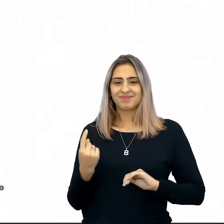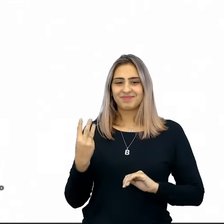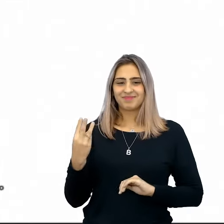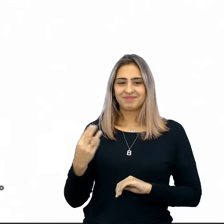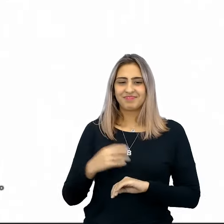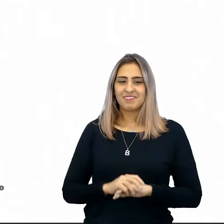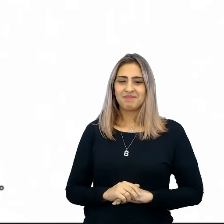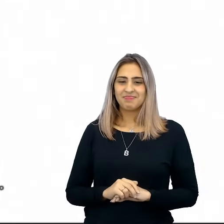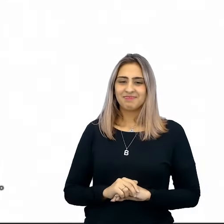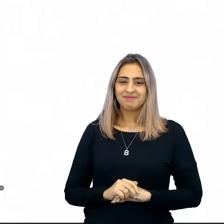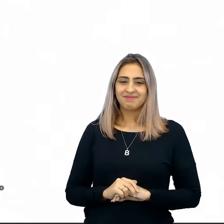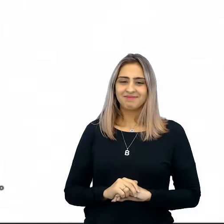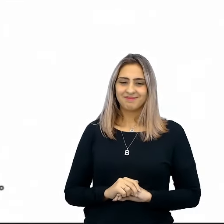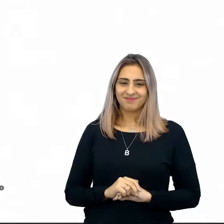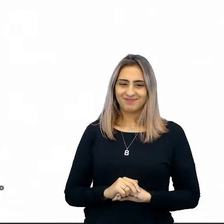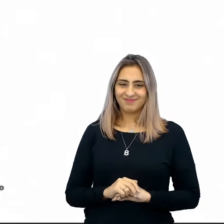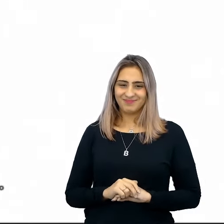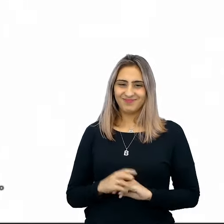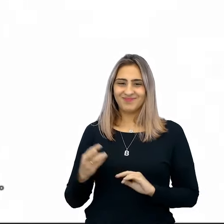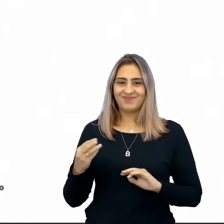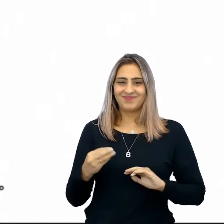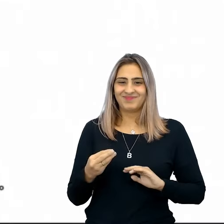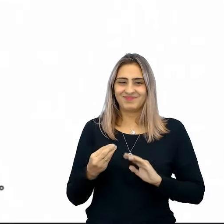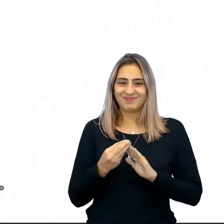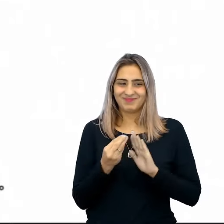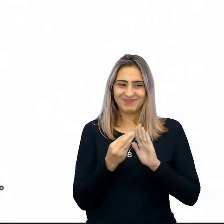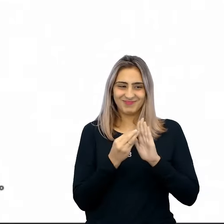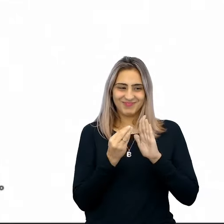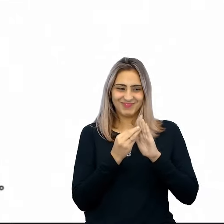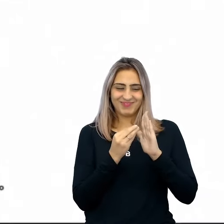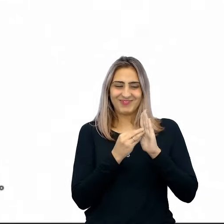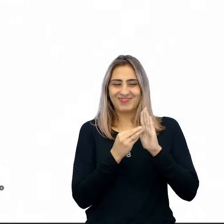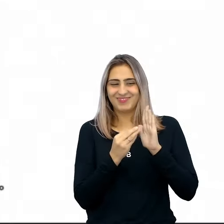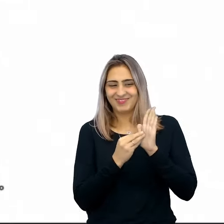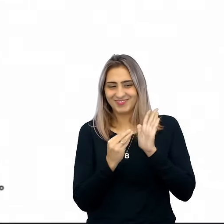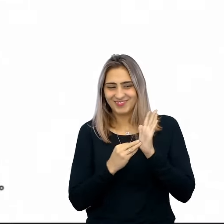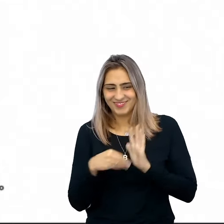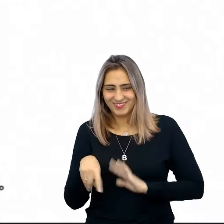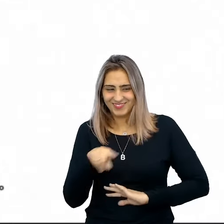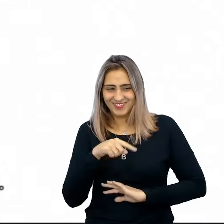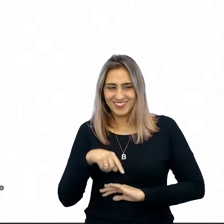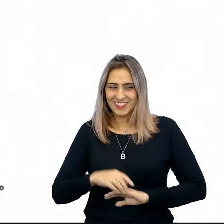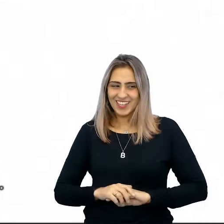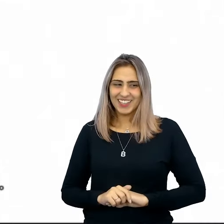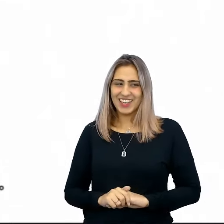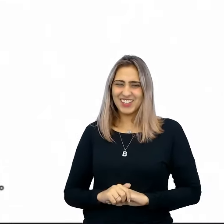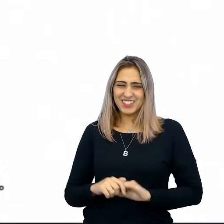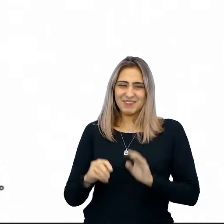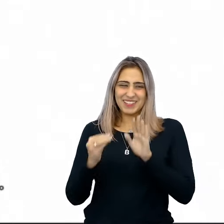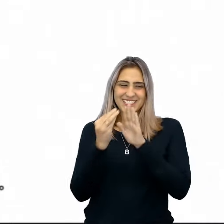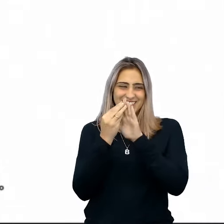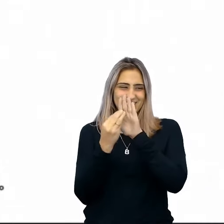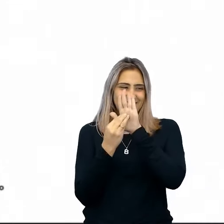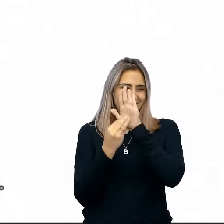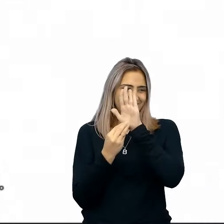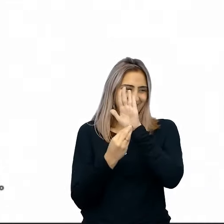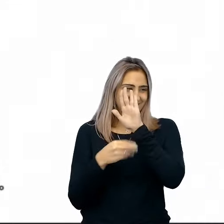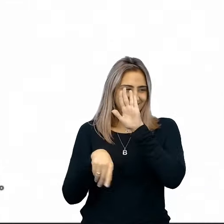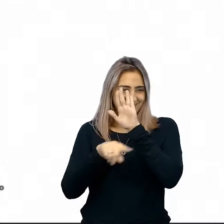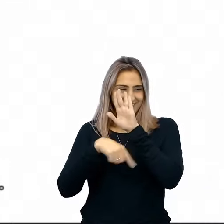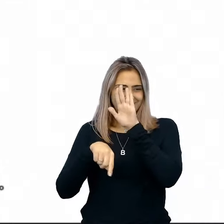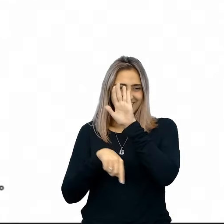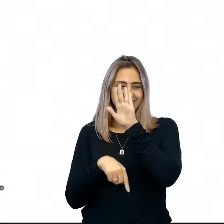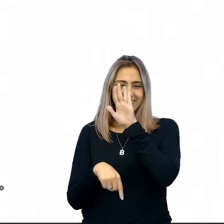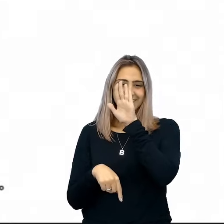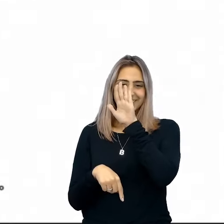vai, né, se ele estiver na casa da dezena, da centena e da milhar, então a criança vai observar isso, que ele, com 10 algarismos, ele